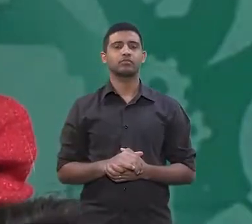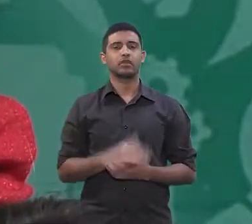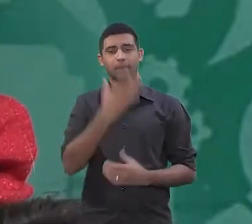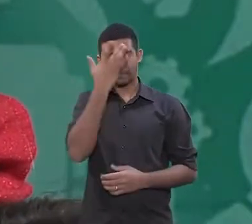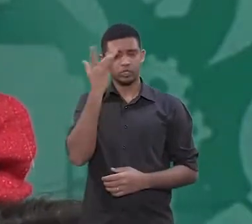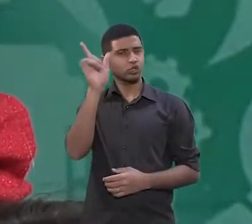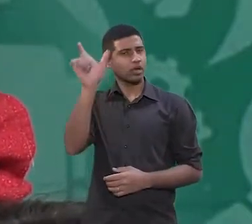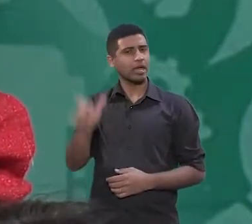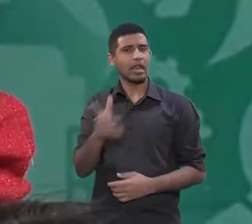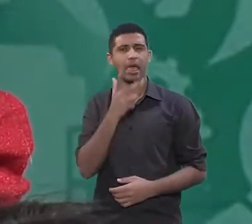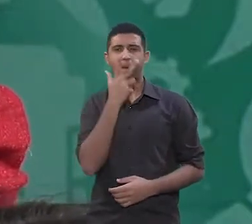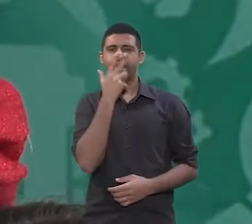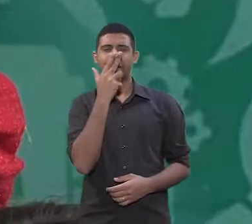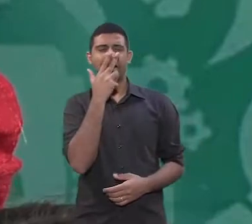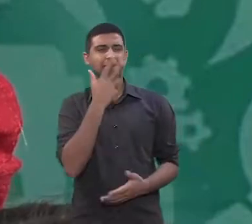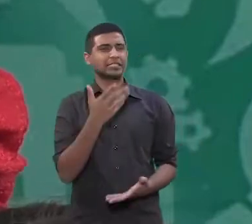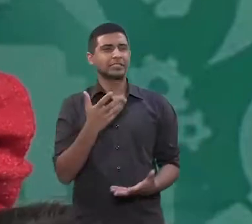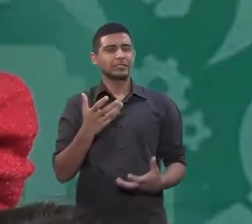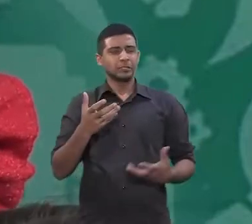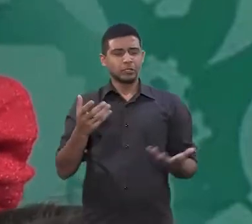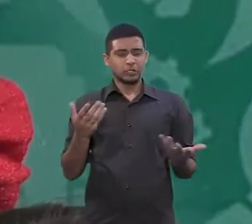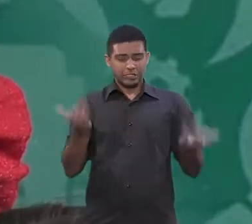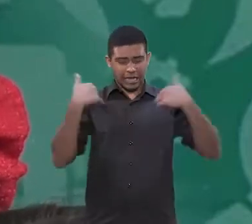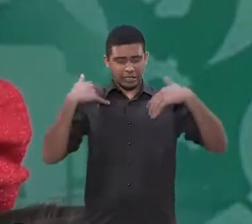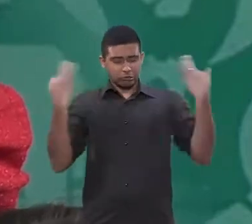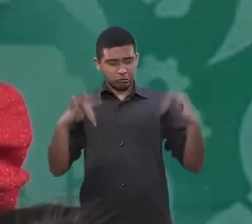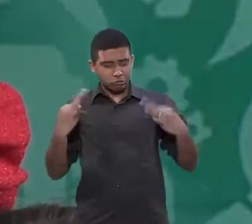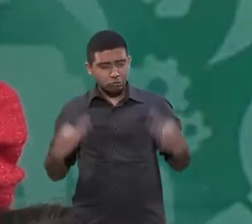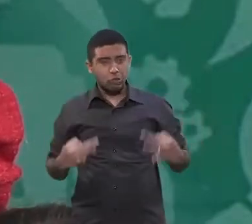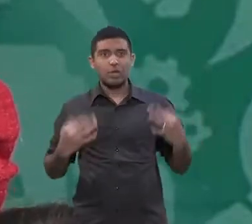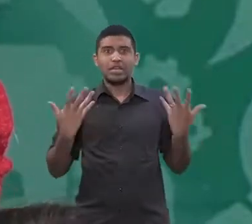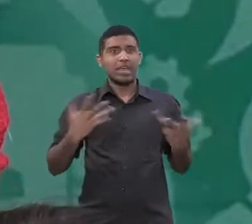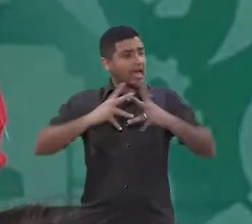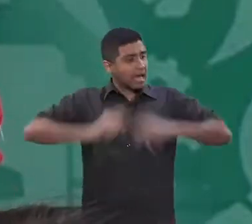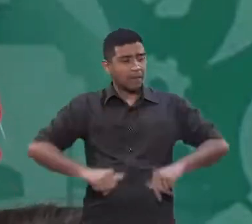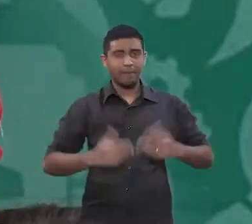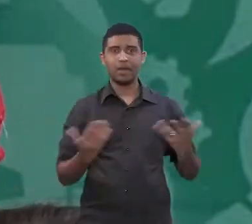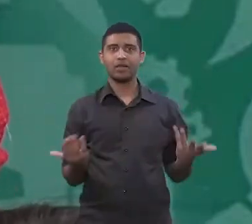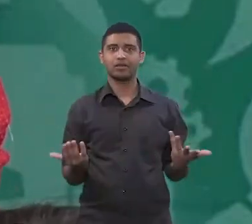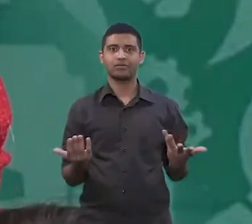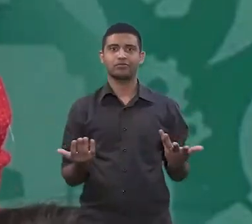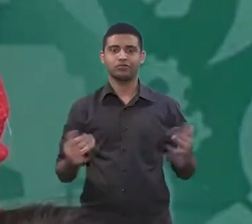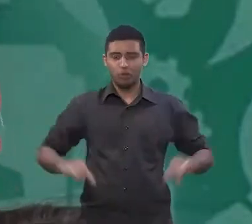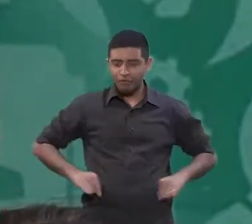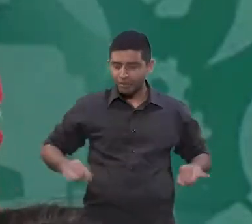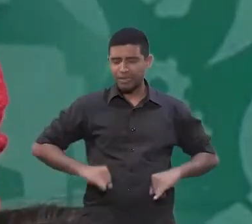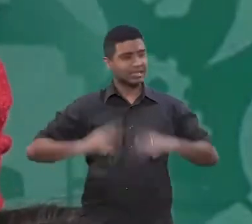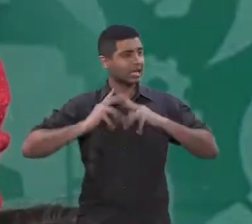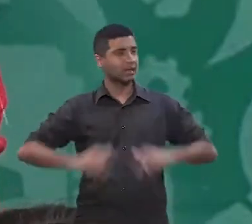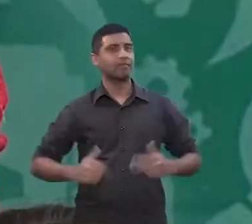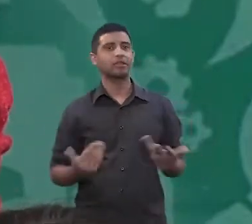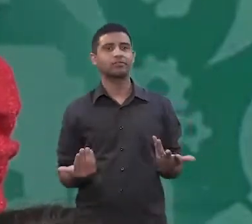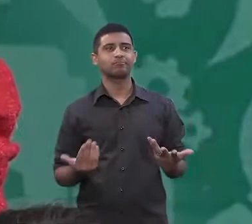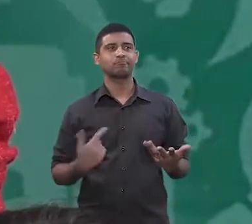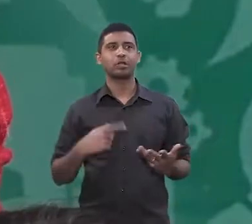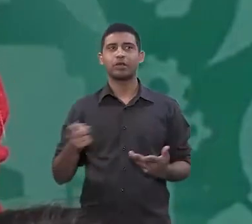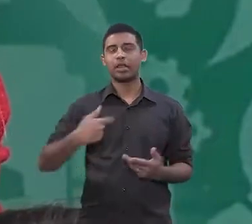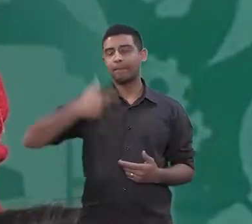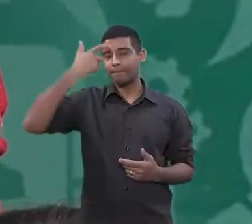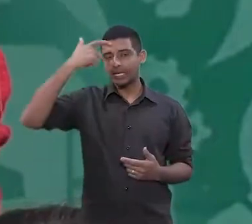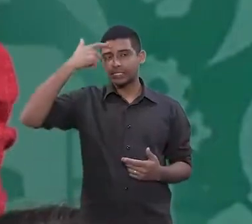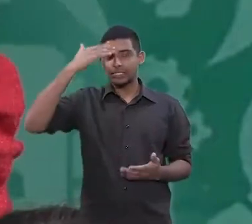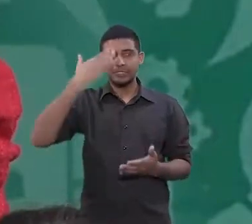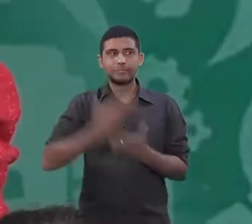como uma forma de acabar com a dor e esse sofrimento, né? E a melhor forma que ela encontrou e